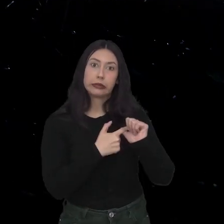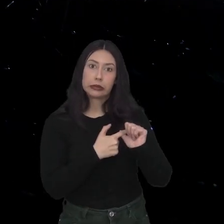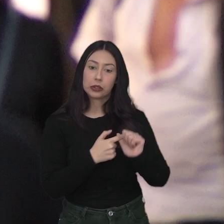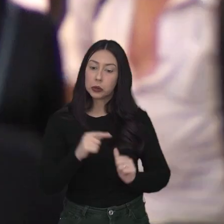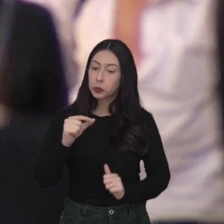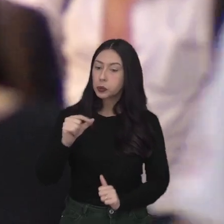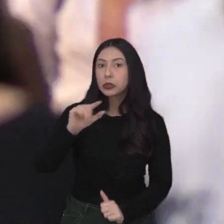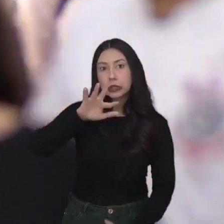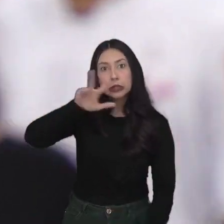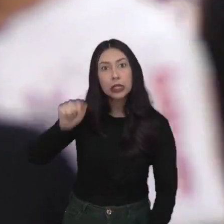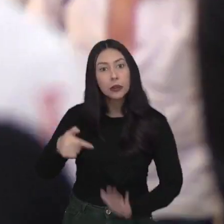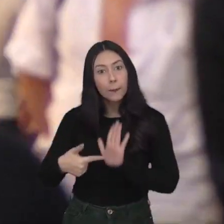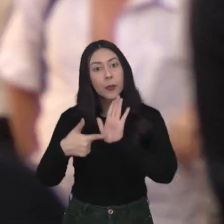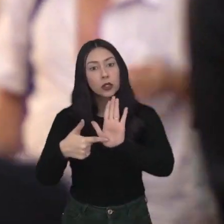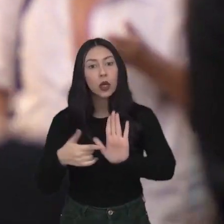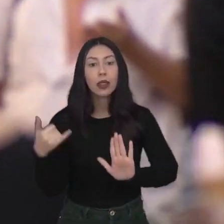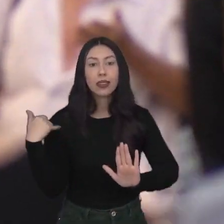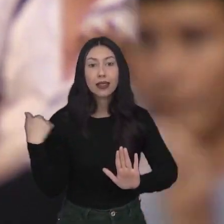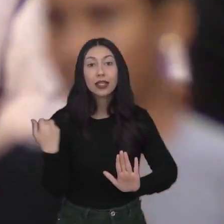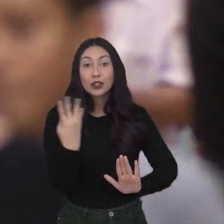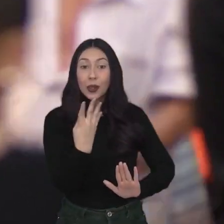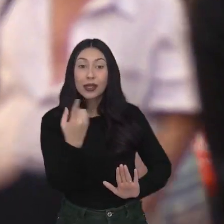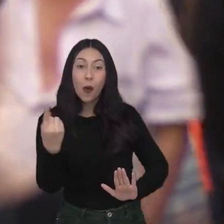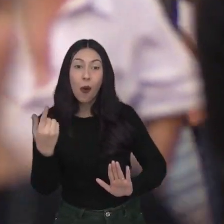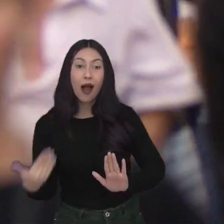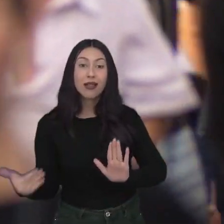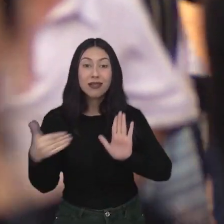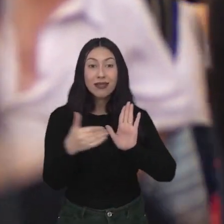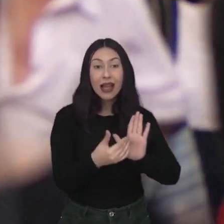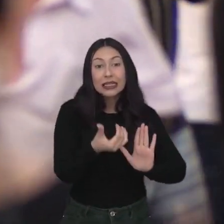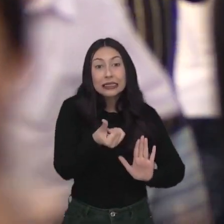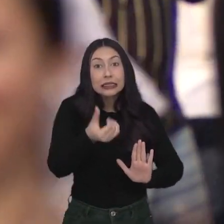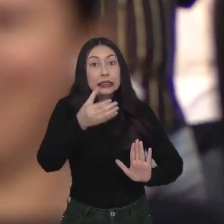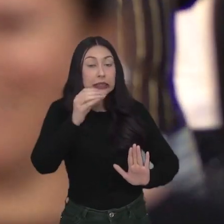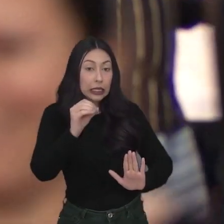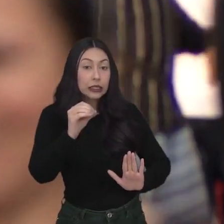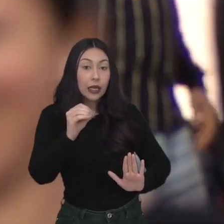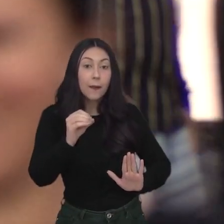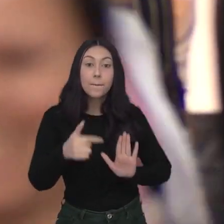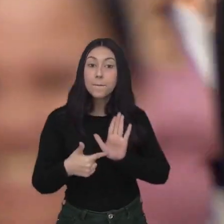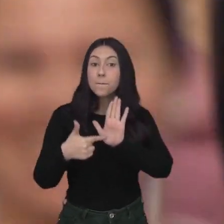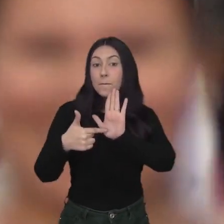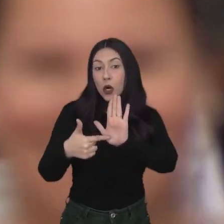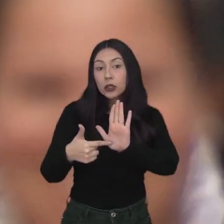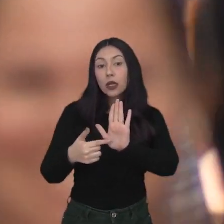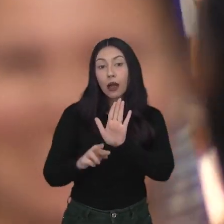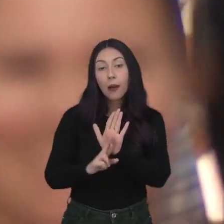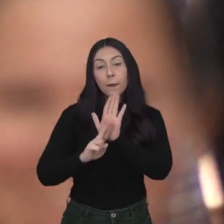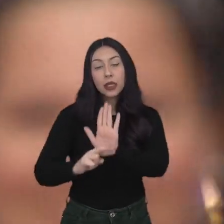o Serasa. Pessoas com idade entre 41 e 60 anos representam a maior fatia,